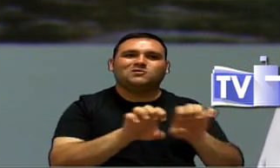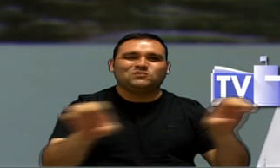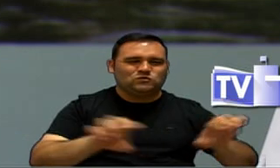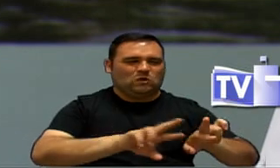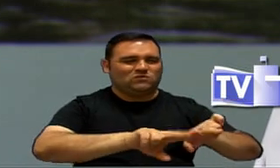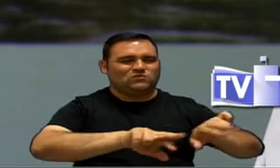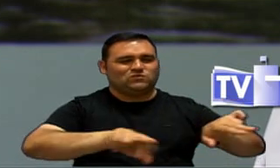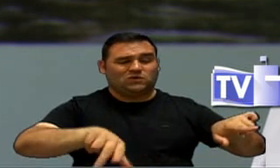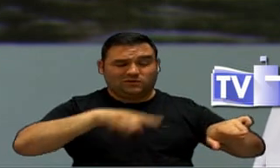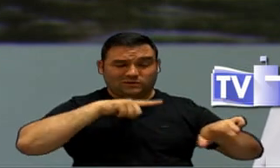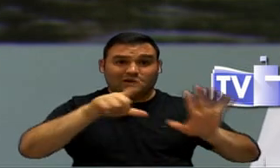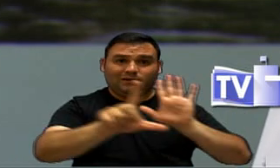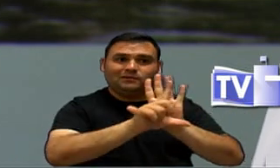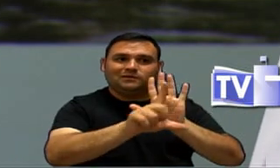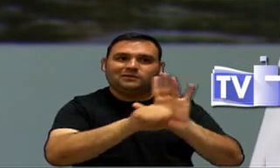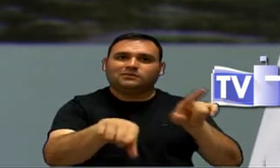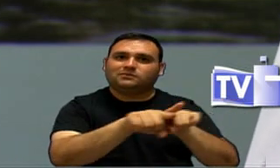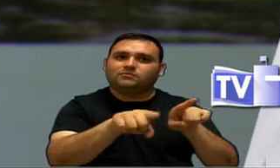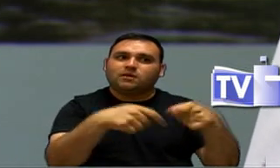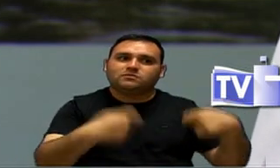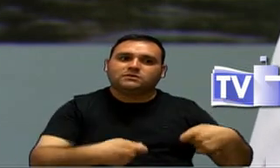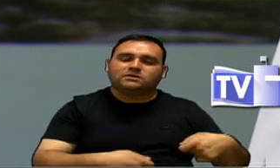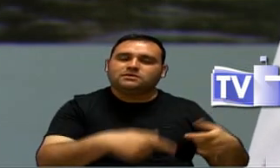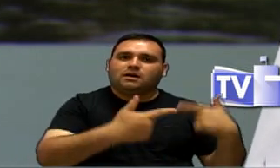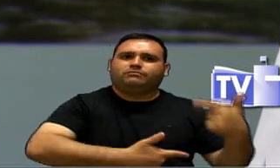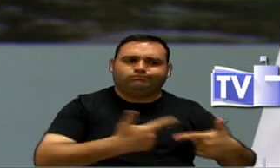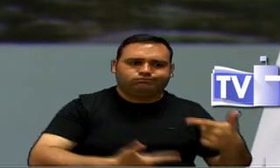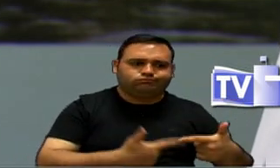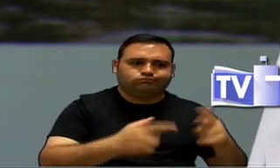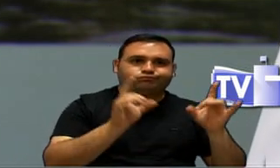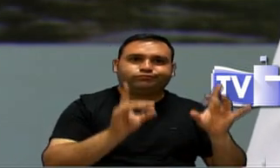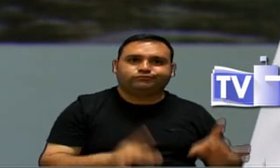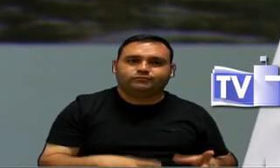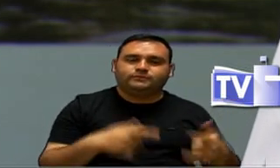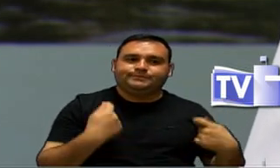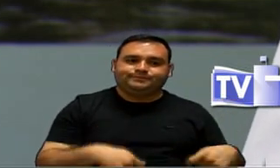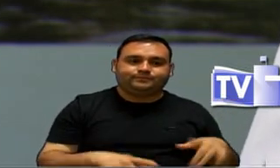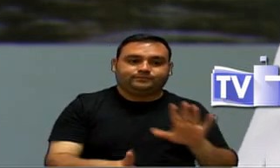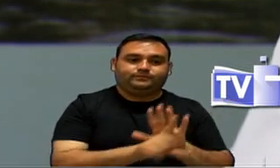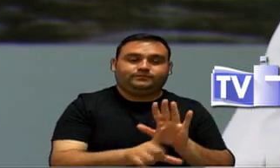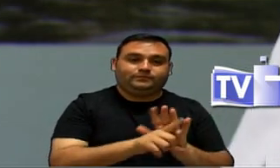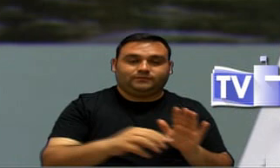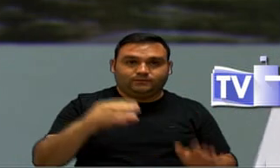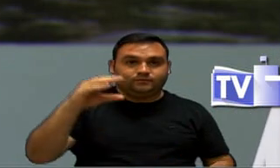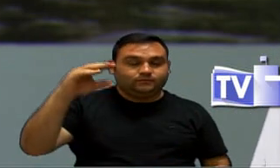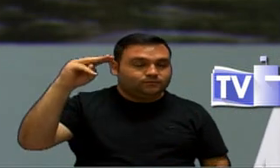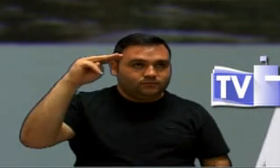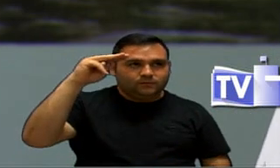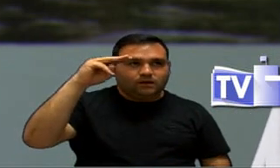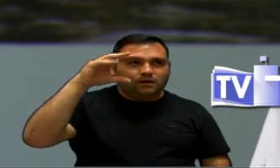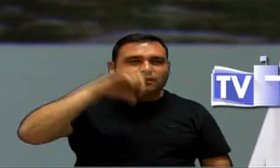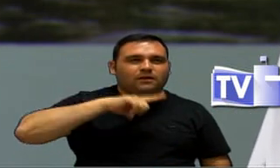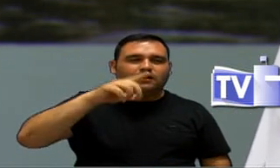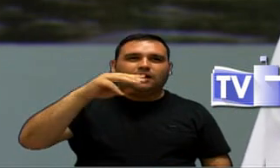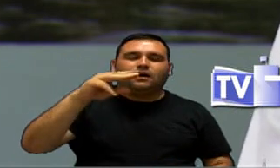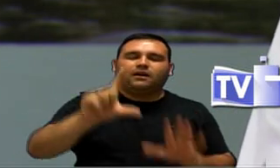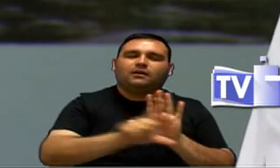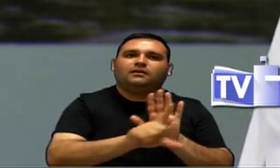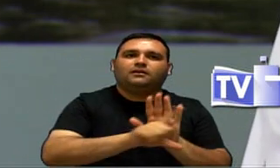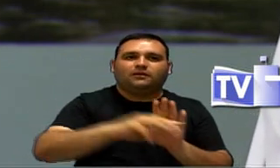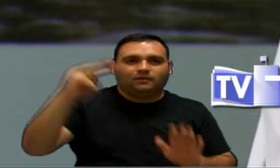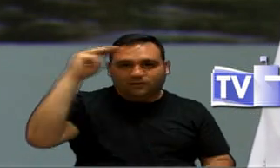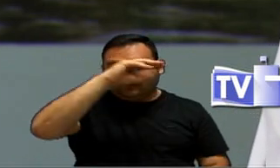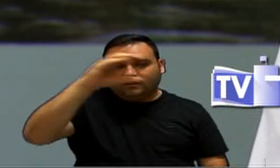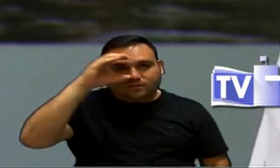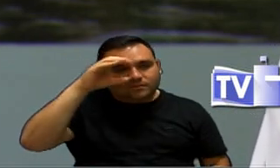que nós temos. E as políticas públicas vão ter que funcionar. Para a Lei Maria da Penha, para o feminicídio, para a lei